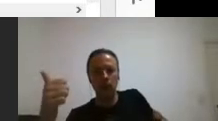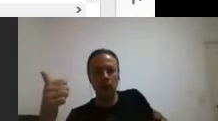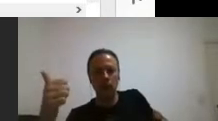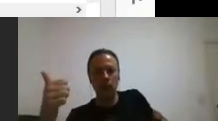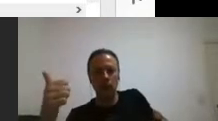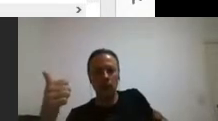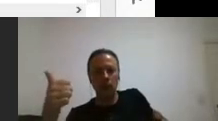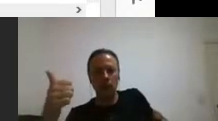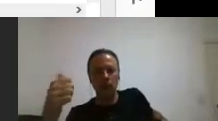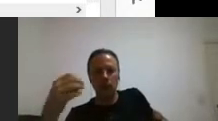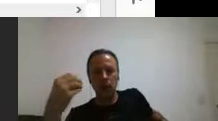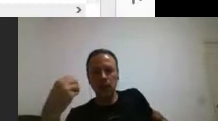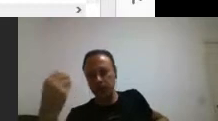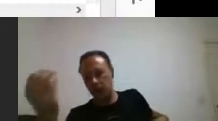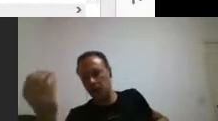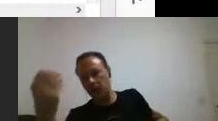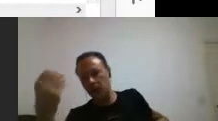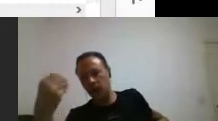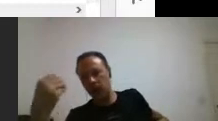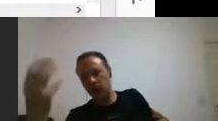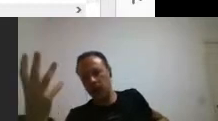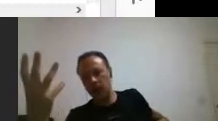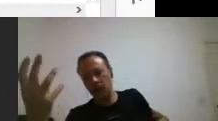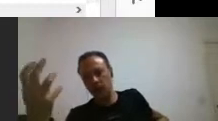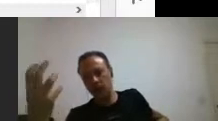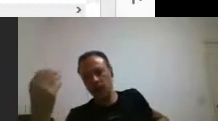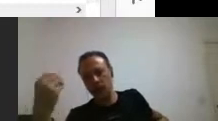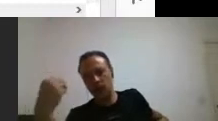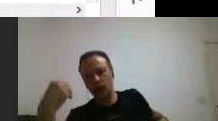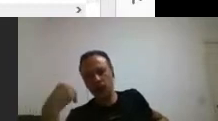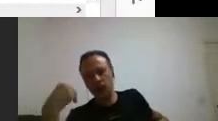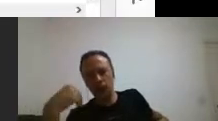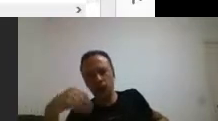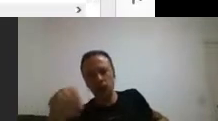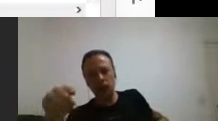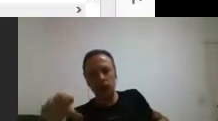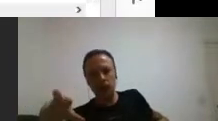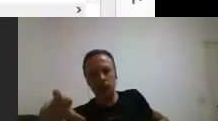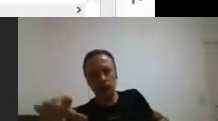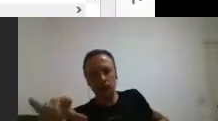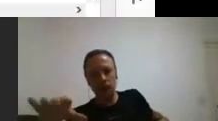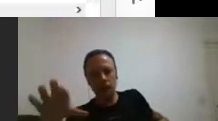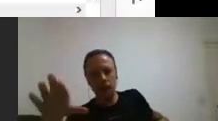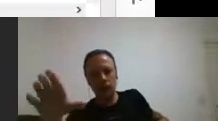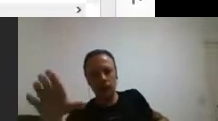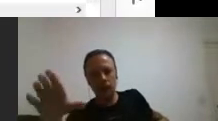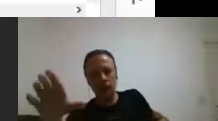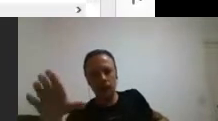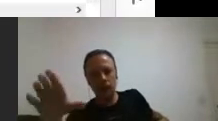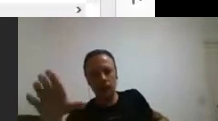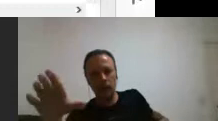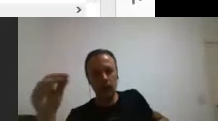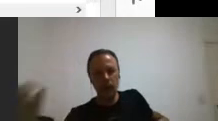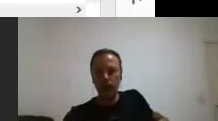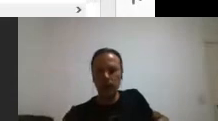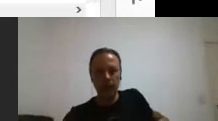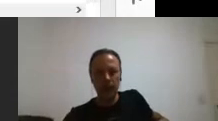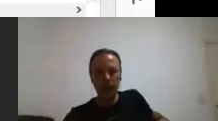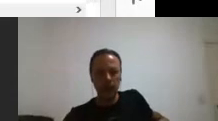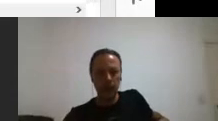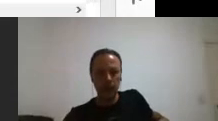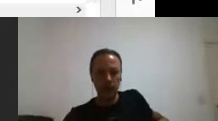lógico, você precisa ter várias revisões no modelo conceitual, que a gente chama de alto nível, ou